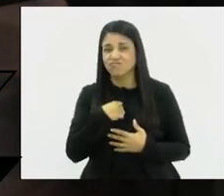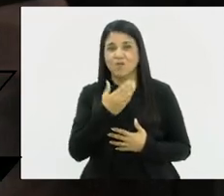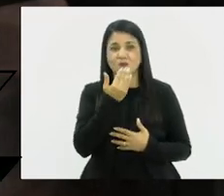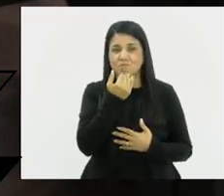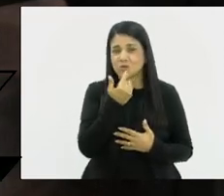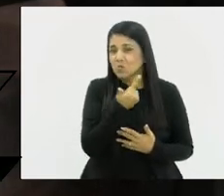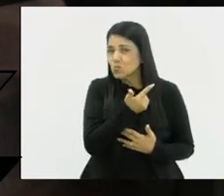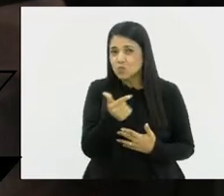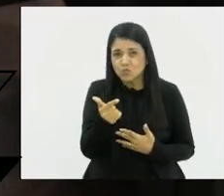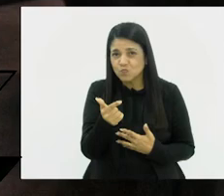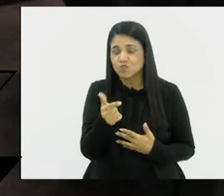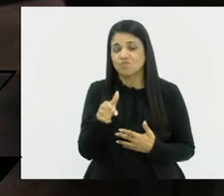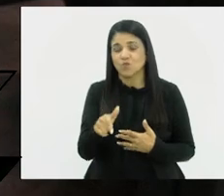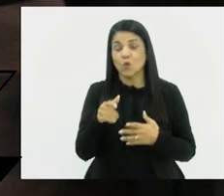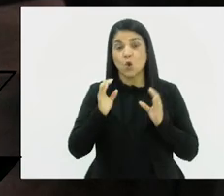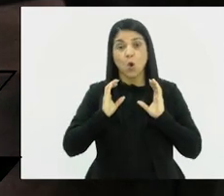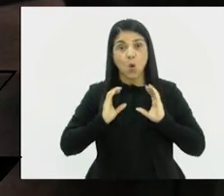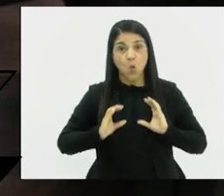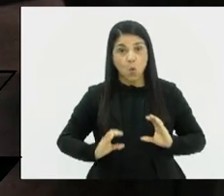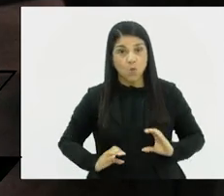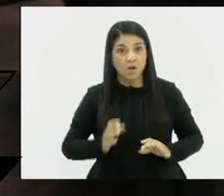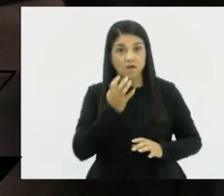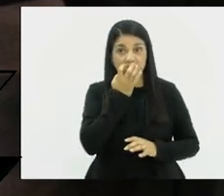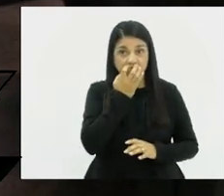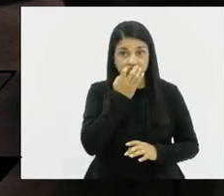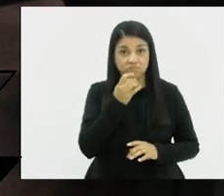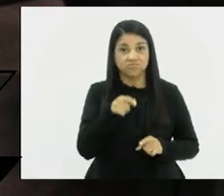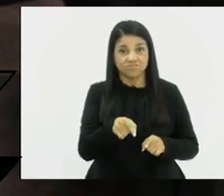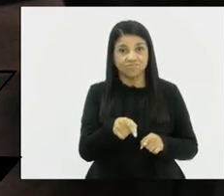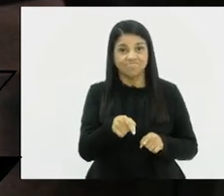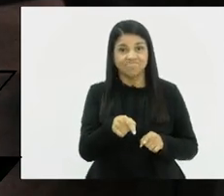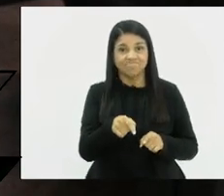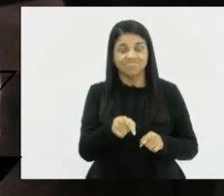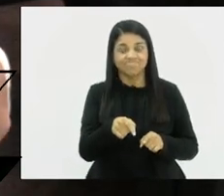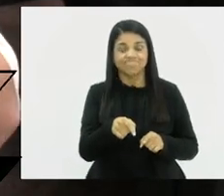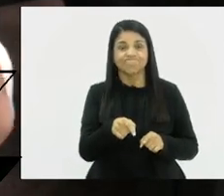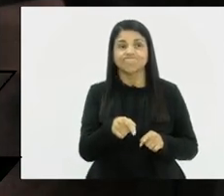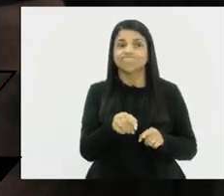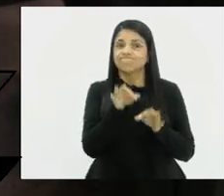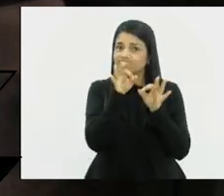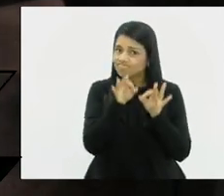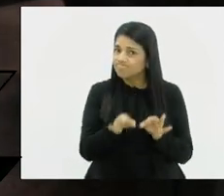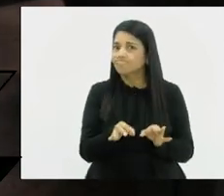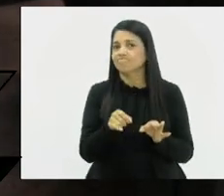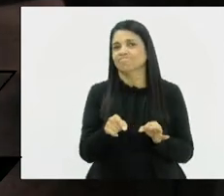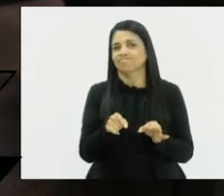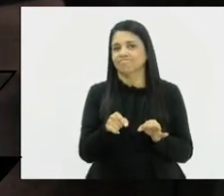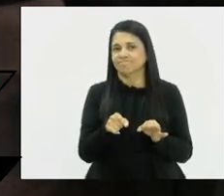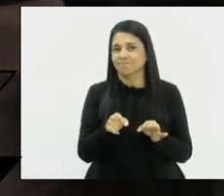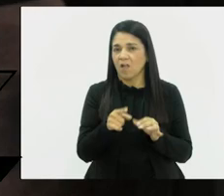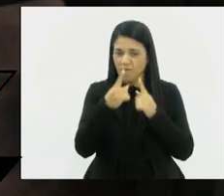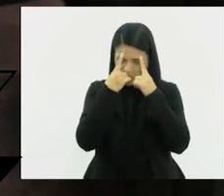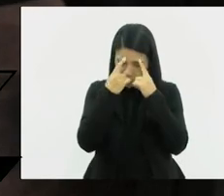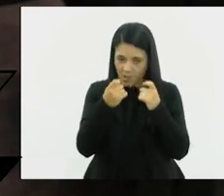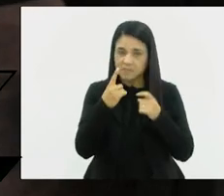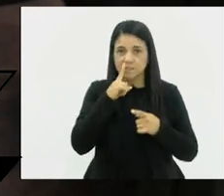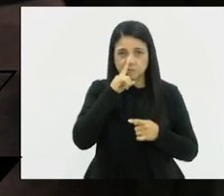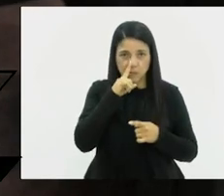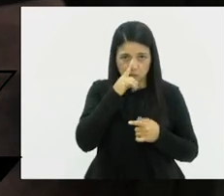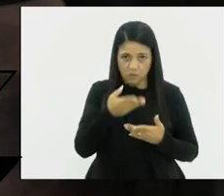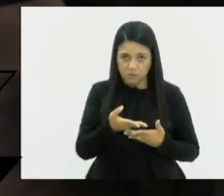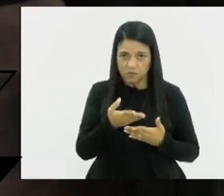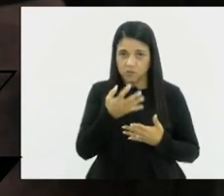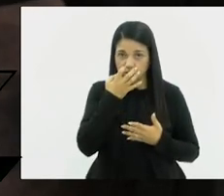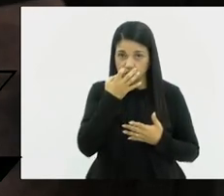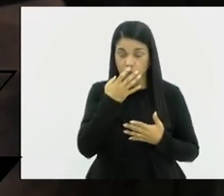mal alimentados. Os comportamentos provavelmente proviram disso, mas não podemos